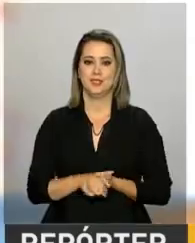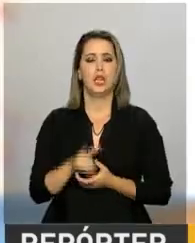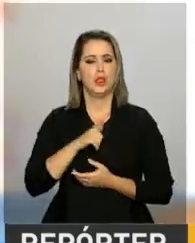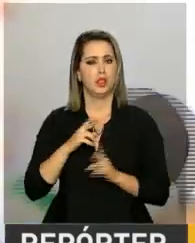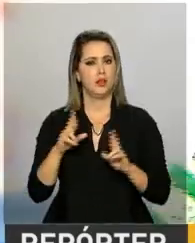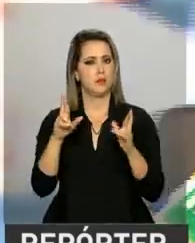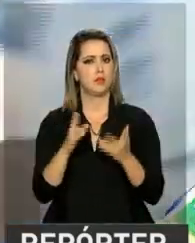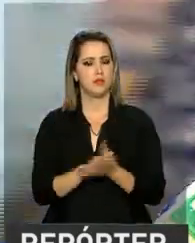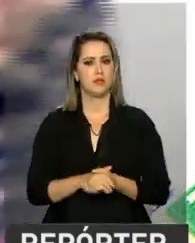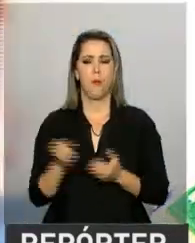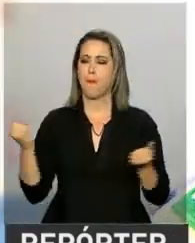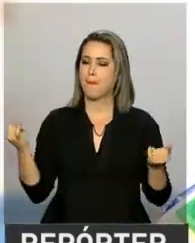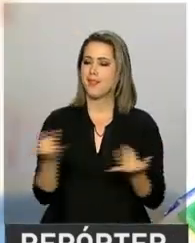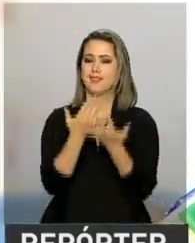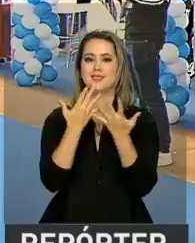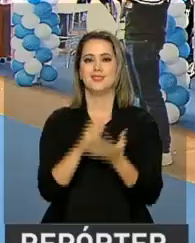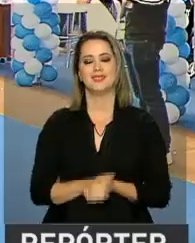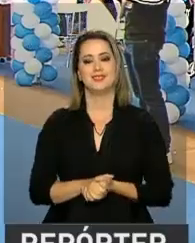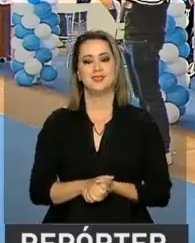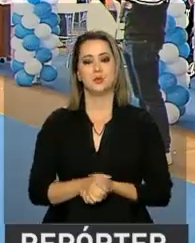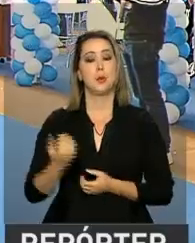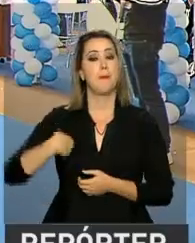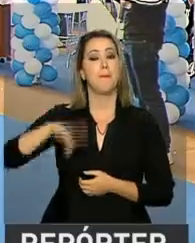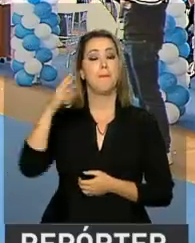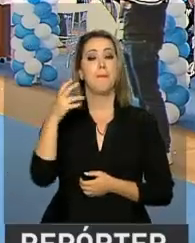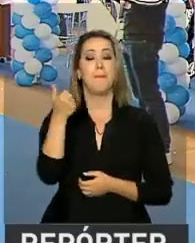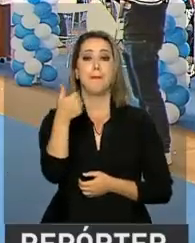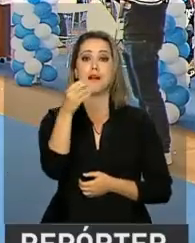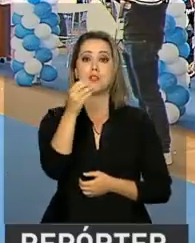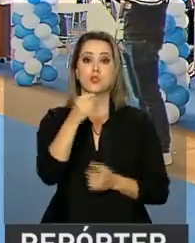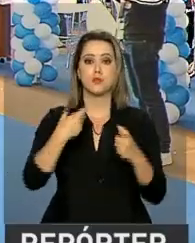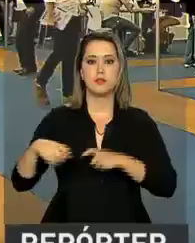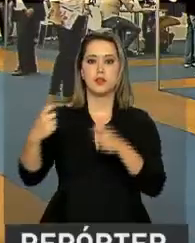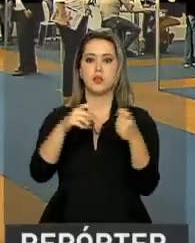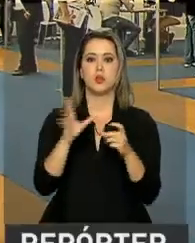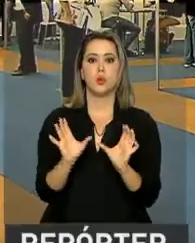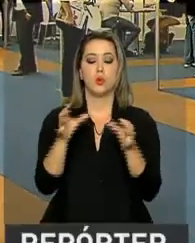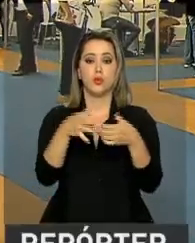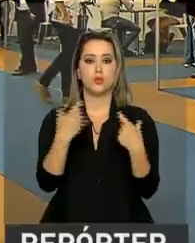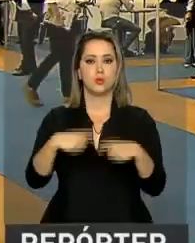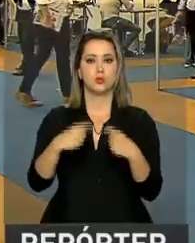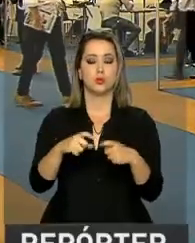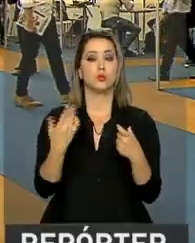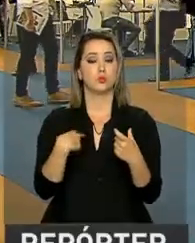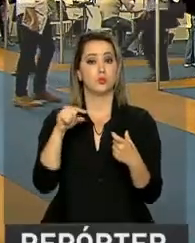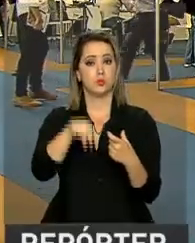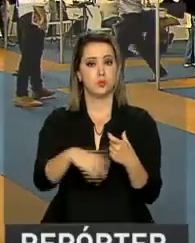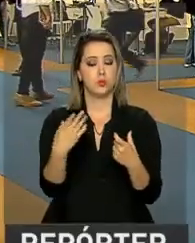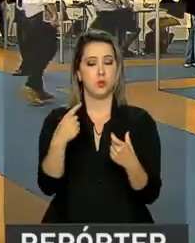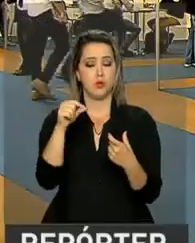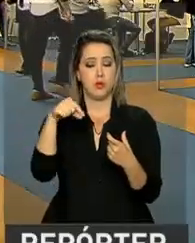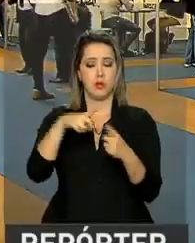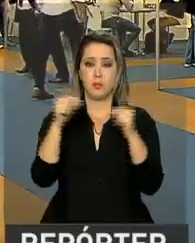esperanças muitas são mais de 100 estandes concentrados no pavilhão de exposições do parque